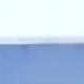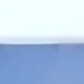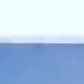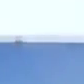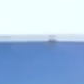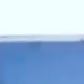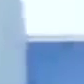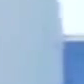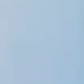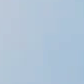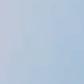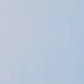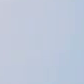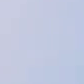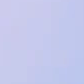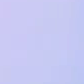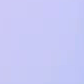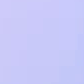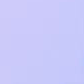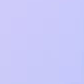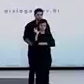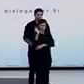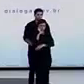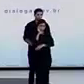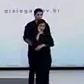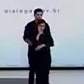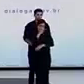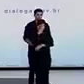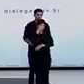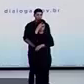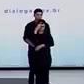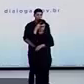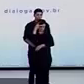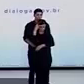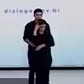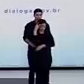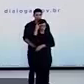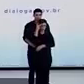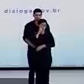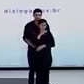gente vai escutar uma pessoa que nos